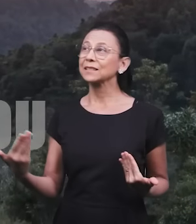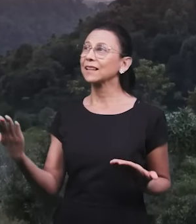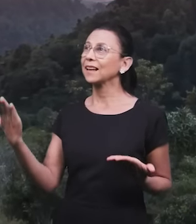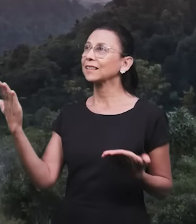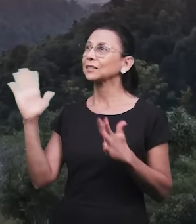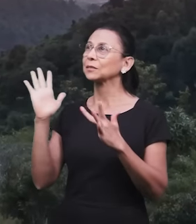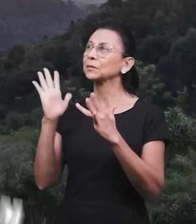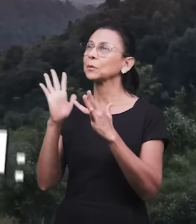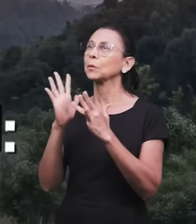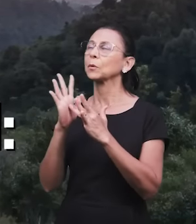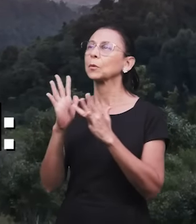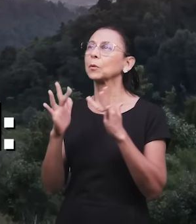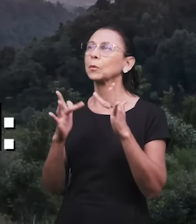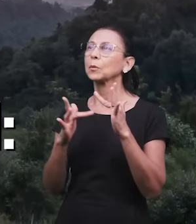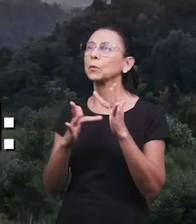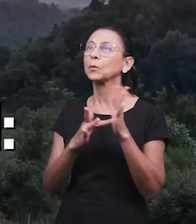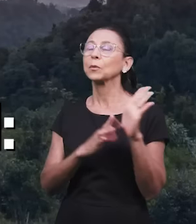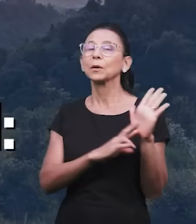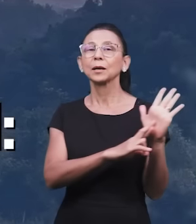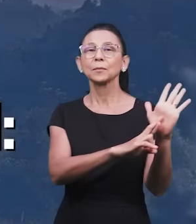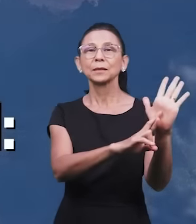mudou. Este mistério